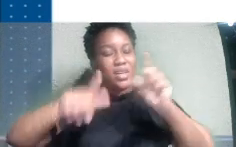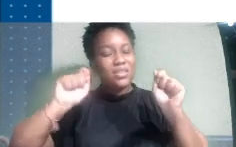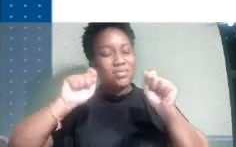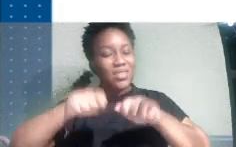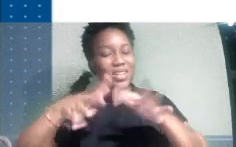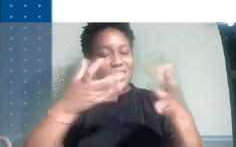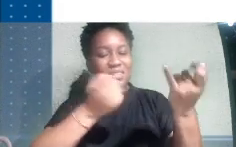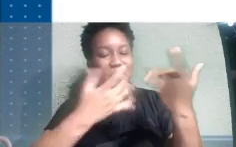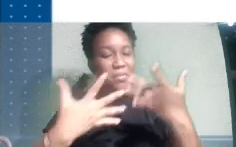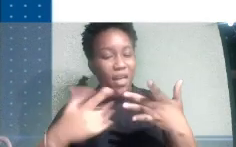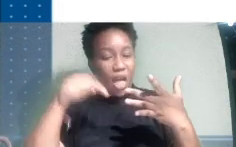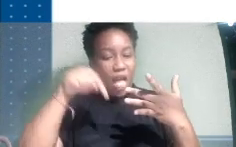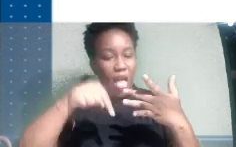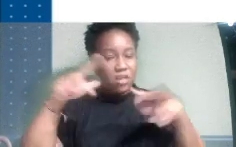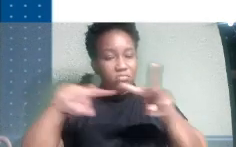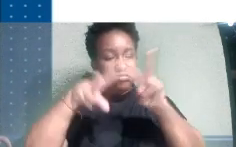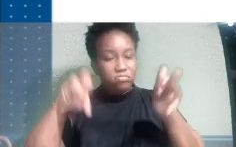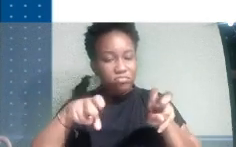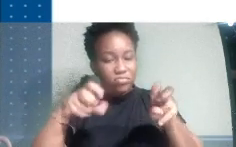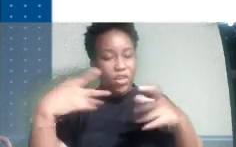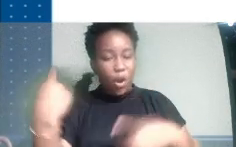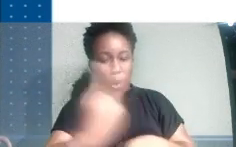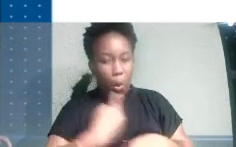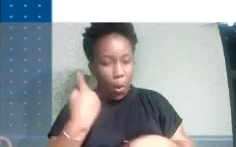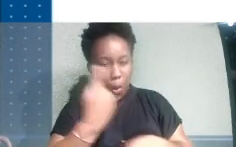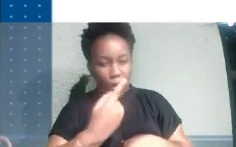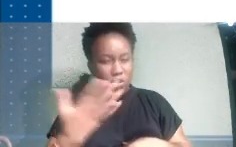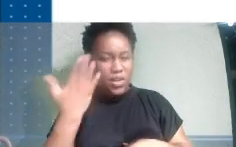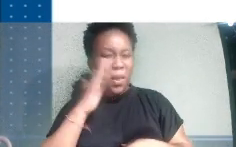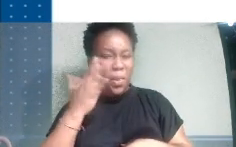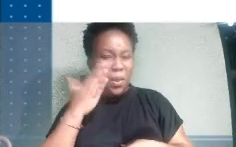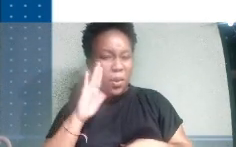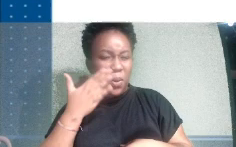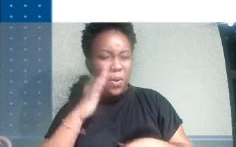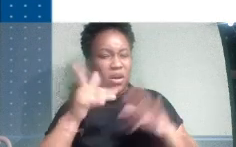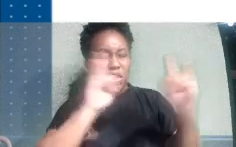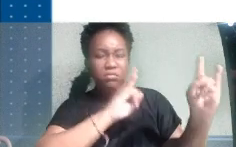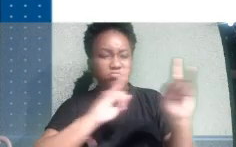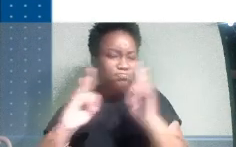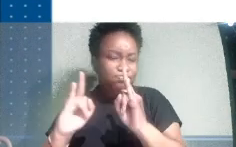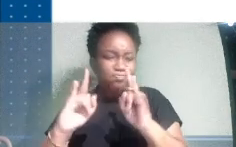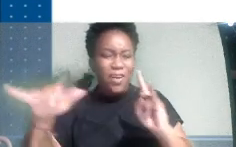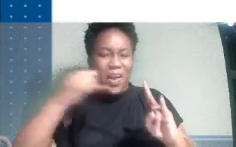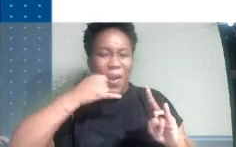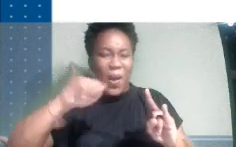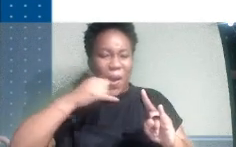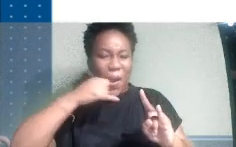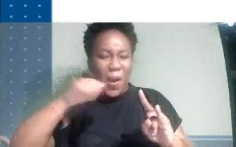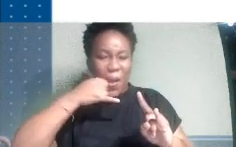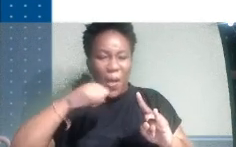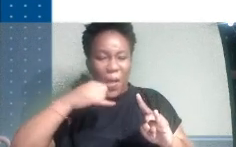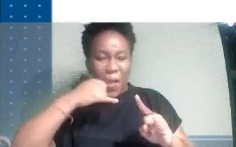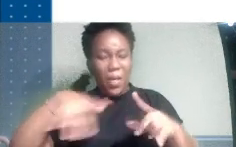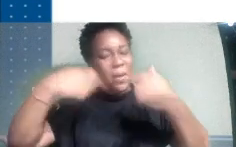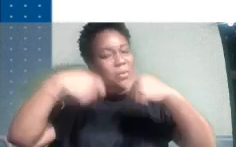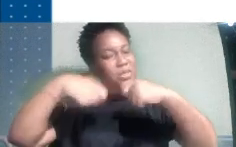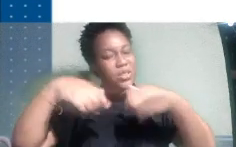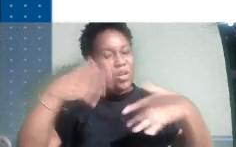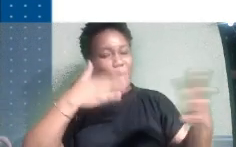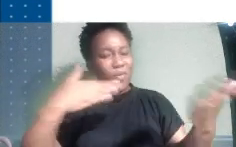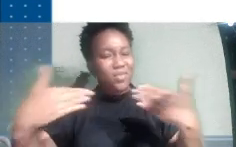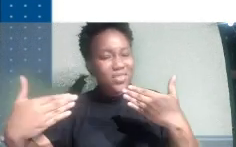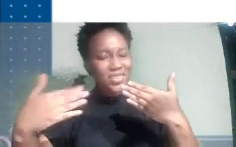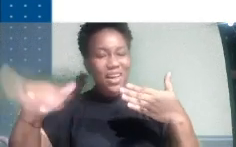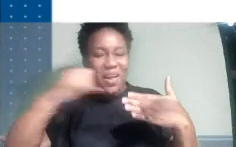desse assunto? Para entender um pouquinho sobre instalações prediais elétricas, a gente precisa conversar sobre a energia